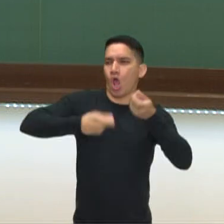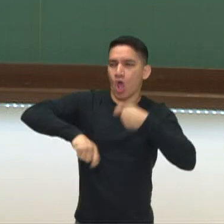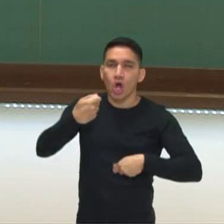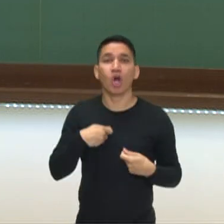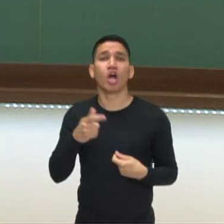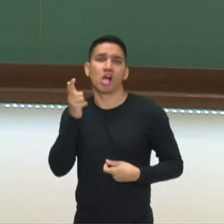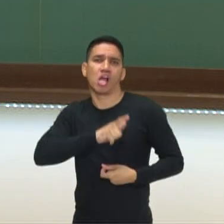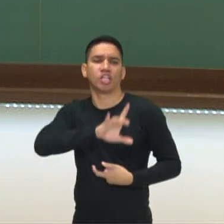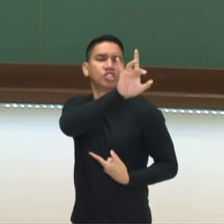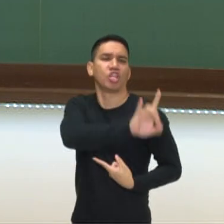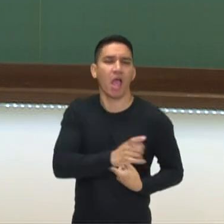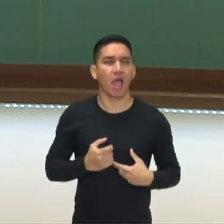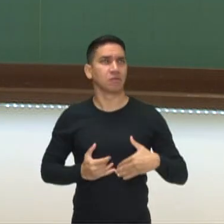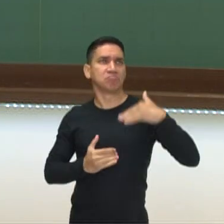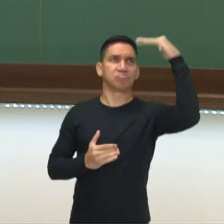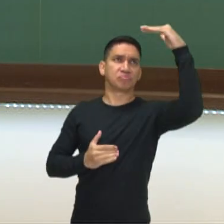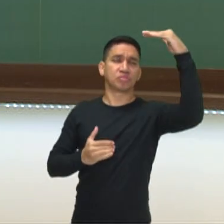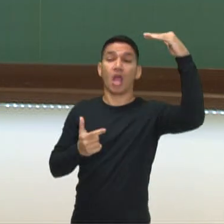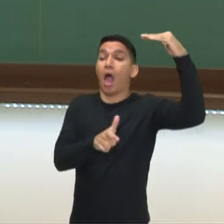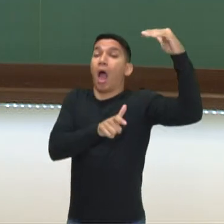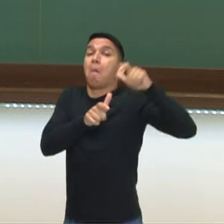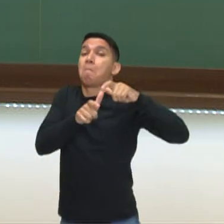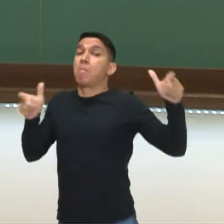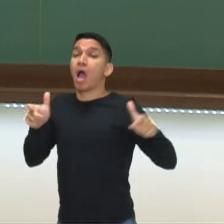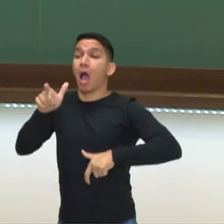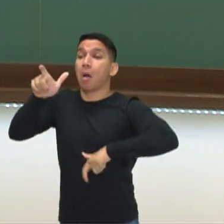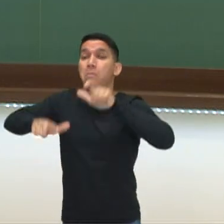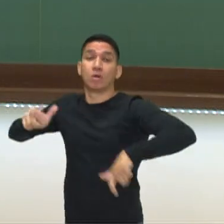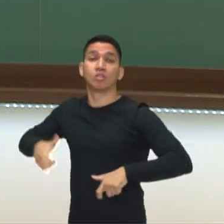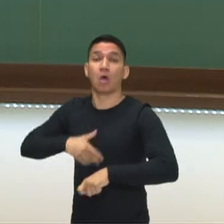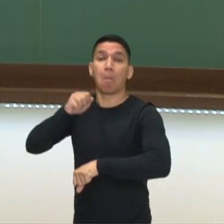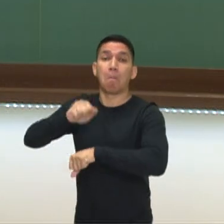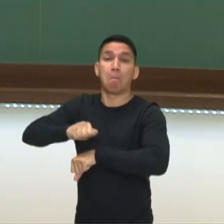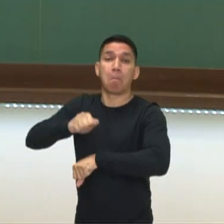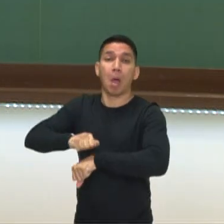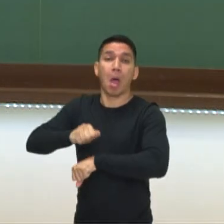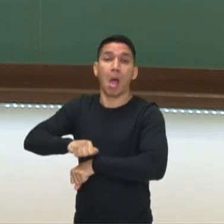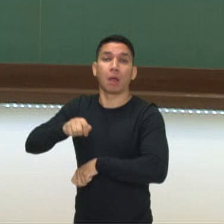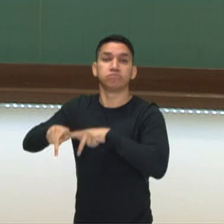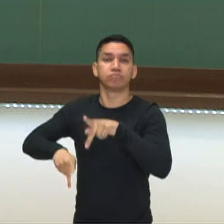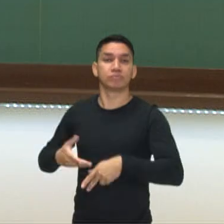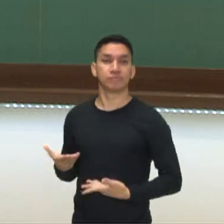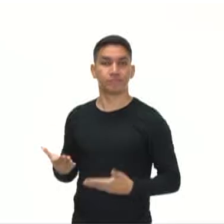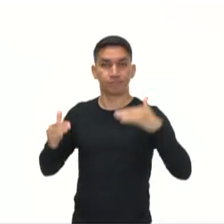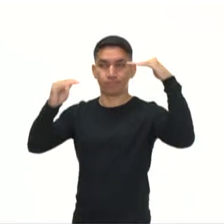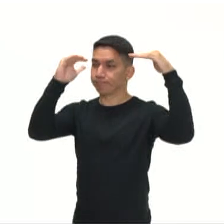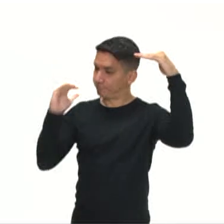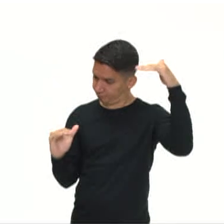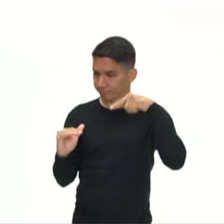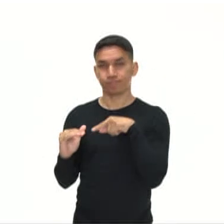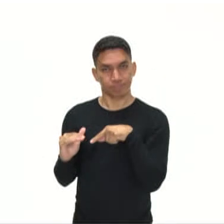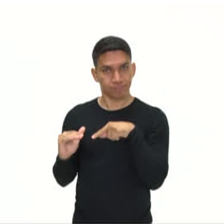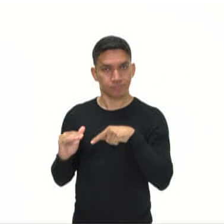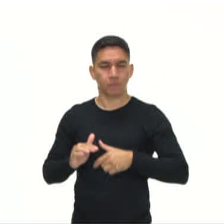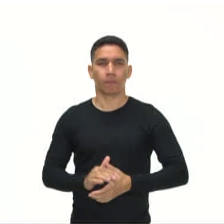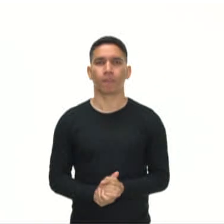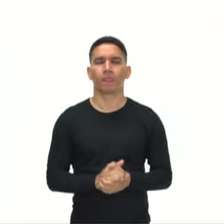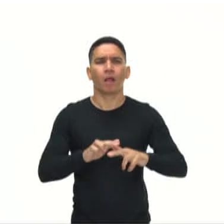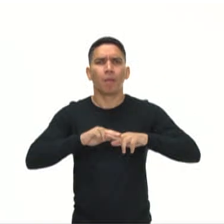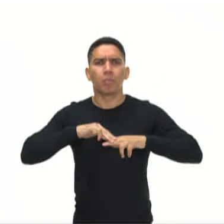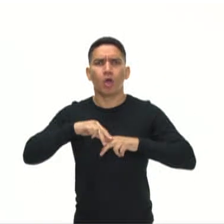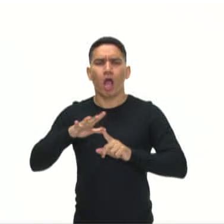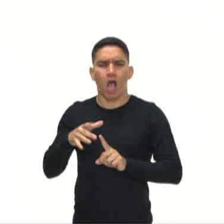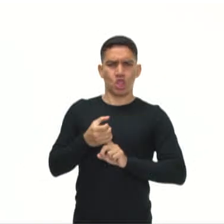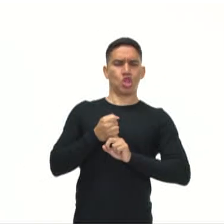e a maior parte da população, né, que está muito empobrecida. Então, o domínio dessas